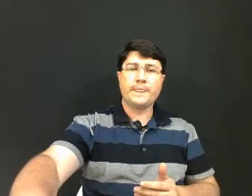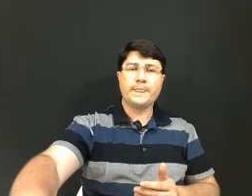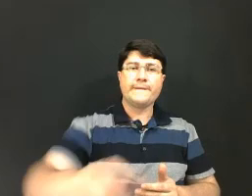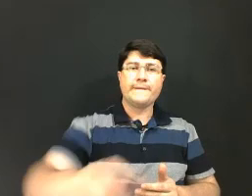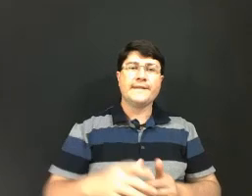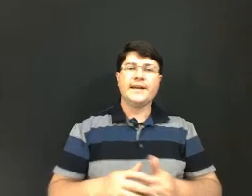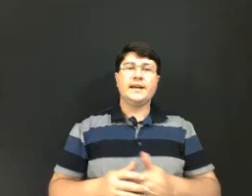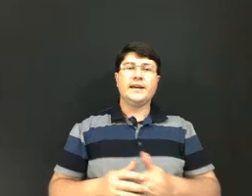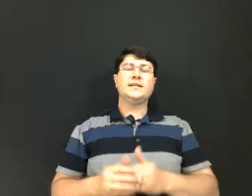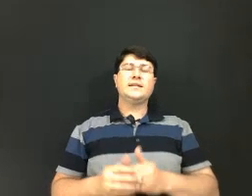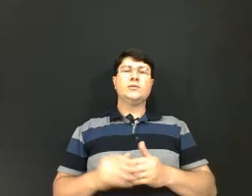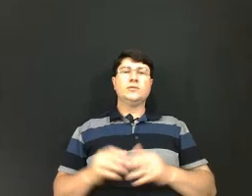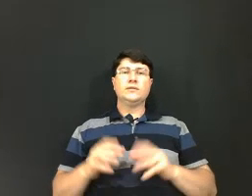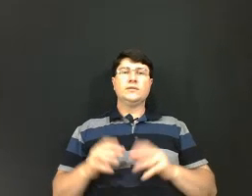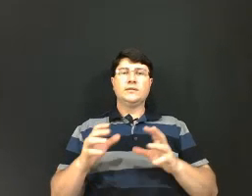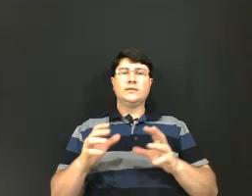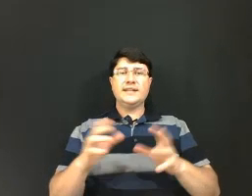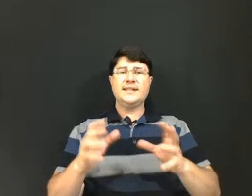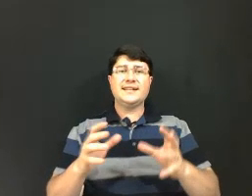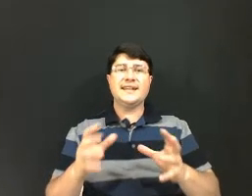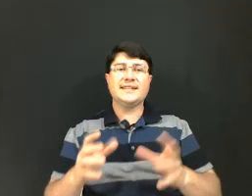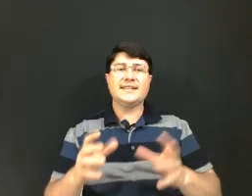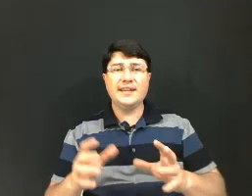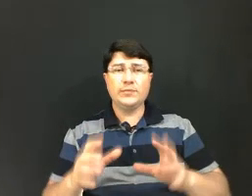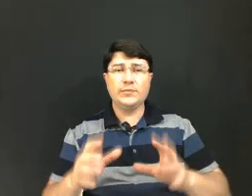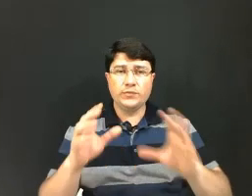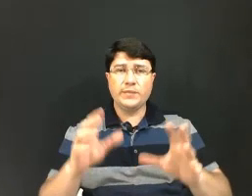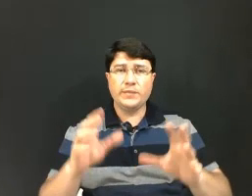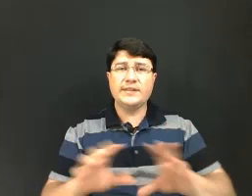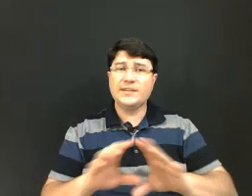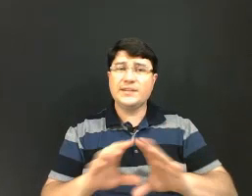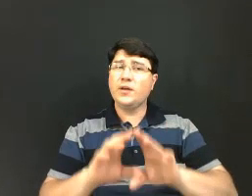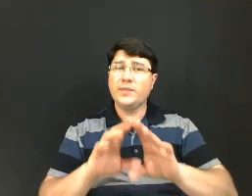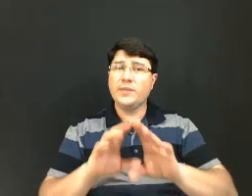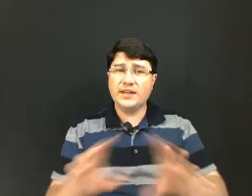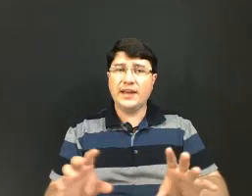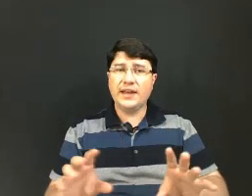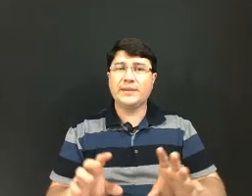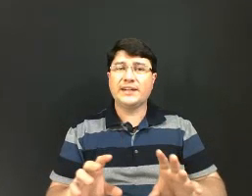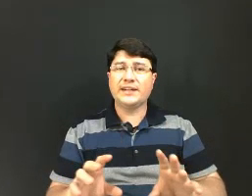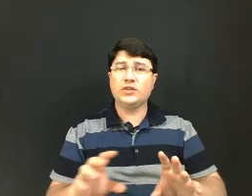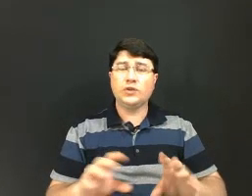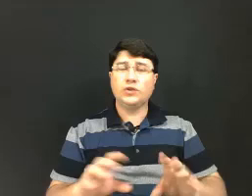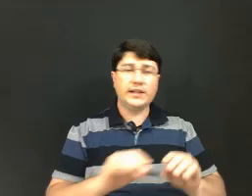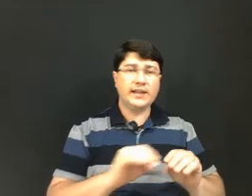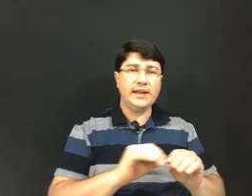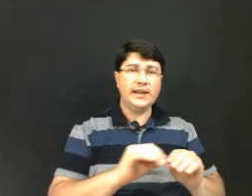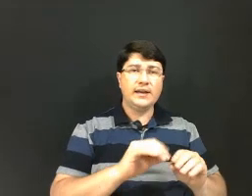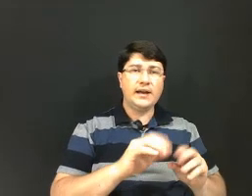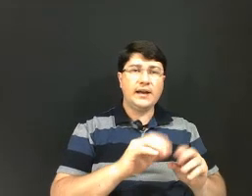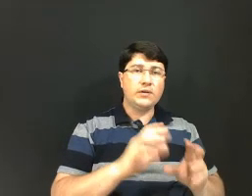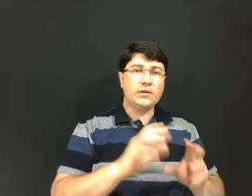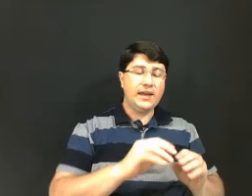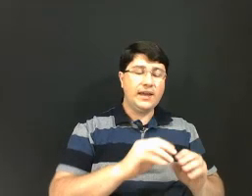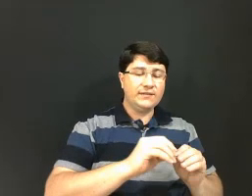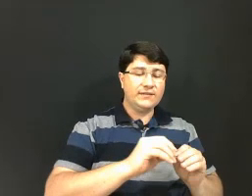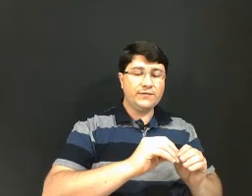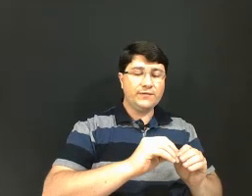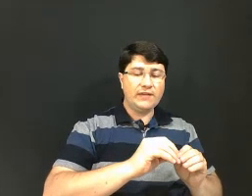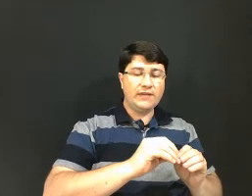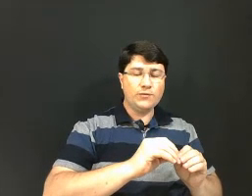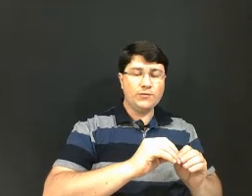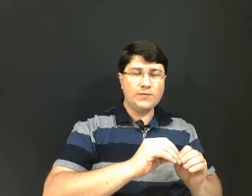vermelho? Então, nesses 3 exemplos, no primeiro exemplo realmente é uma trajetória, né?